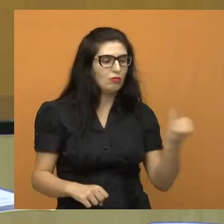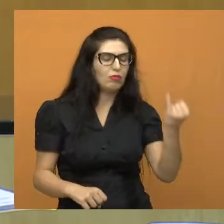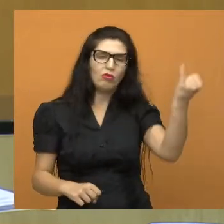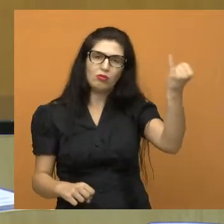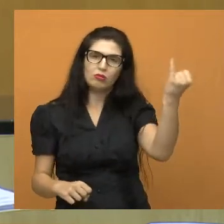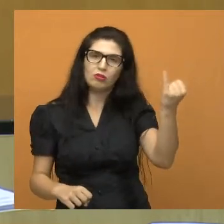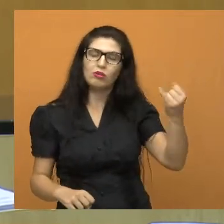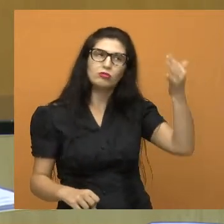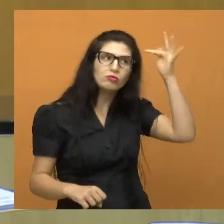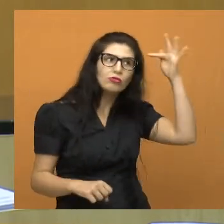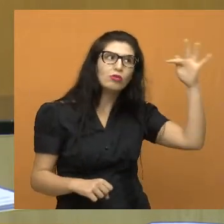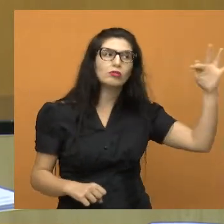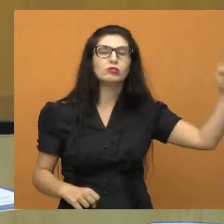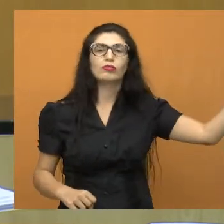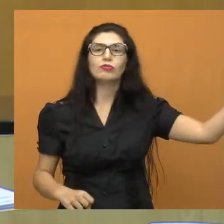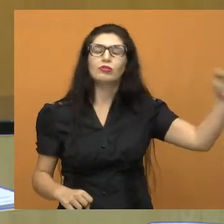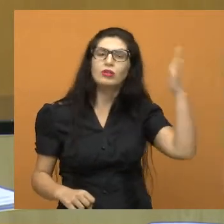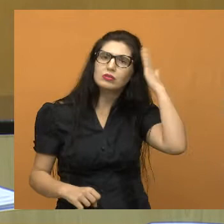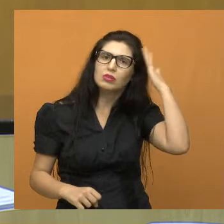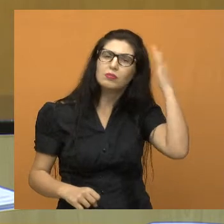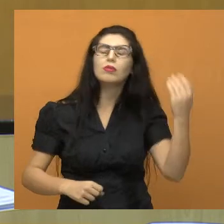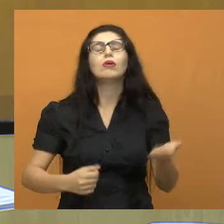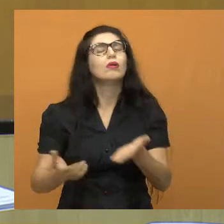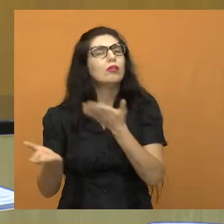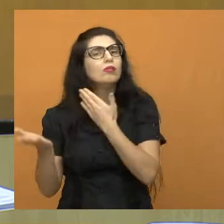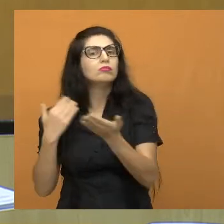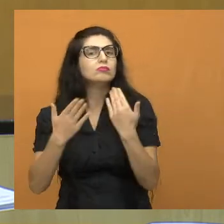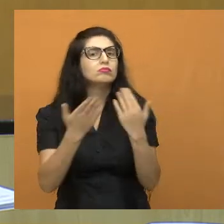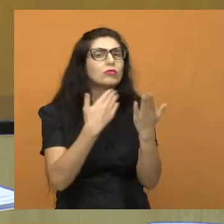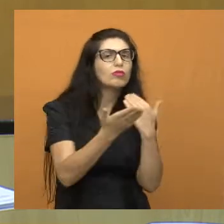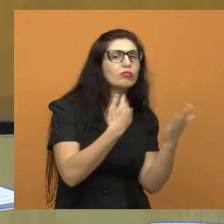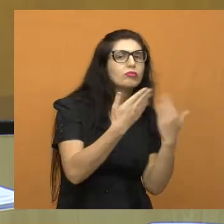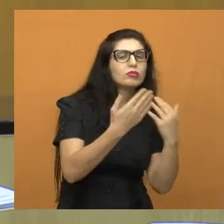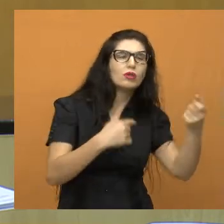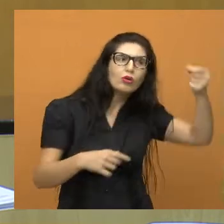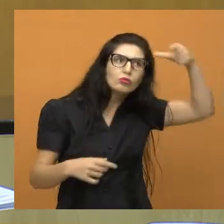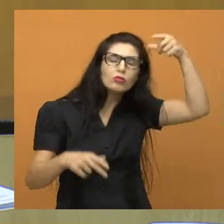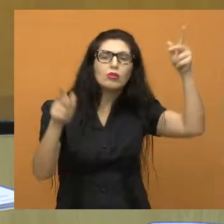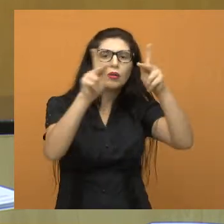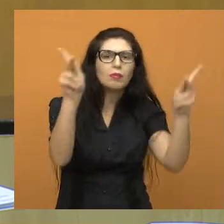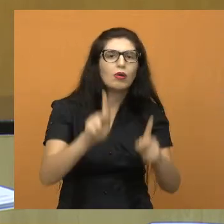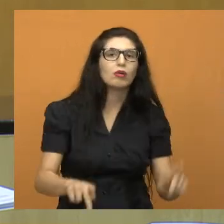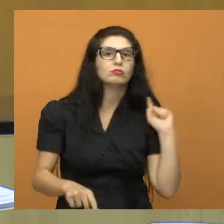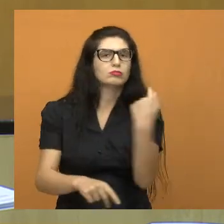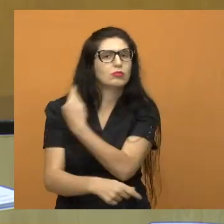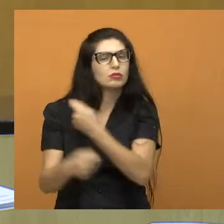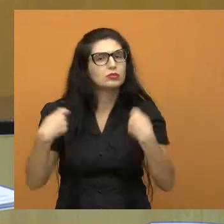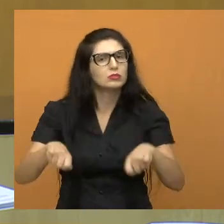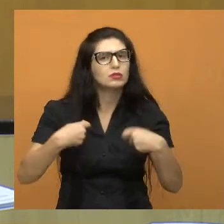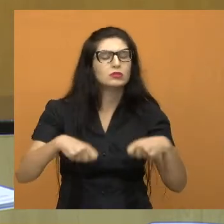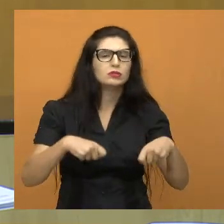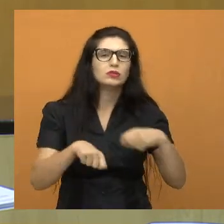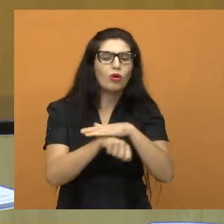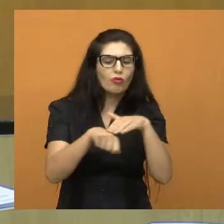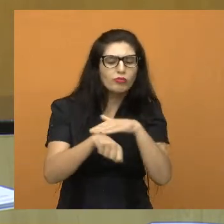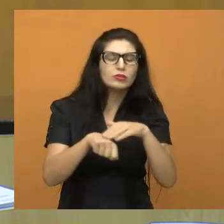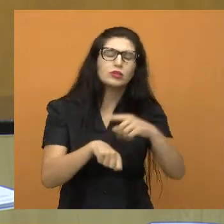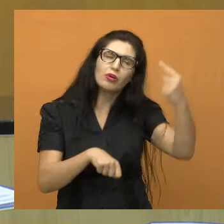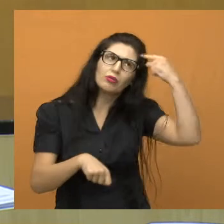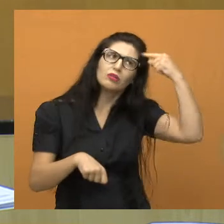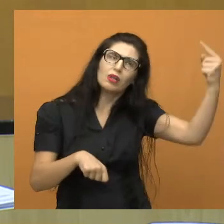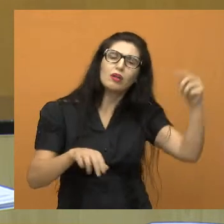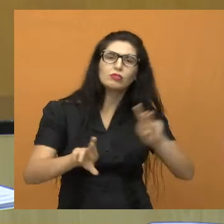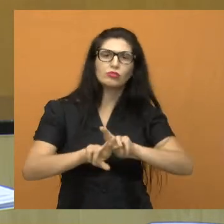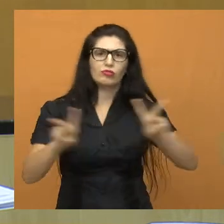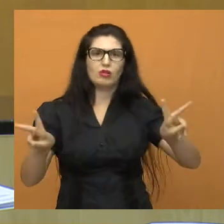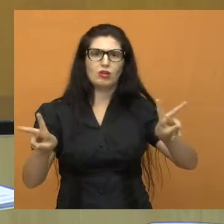e conversar com o outro. A cultura da paz nasce quando a gente aprende a conversar com ideias diferentes, se